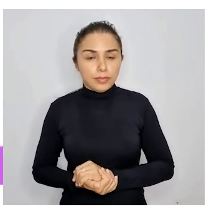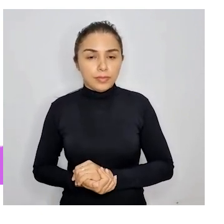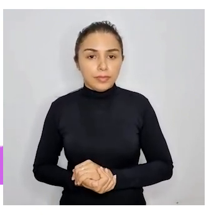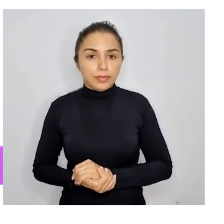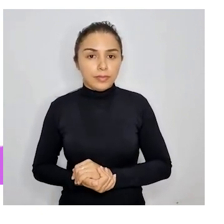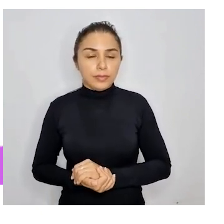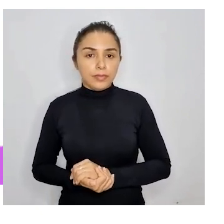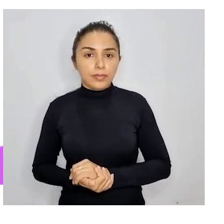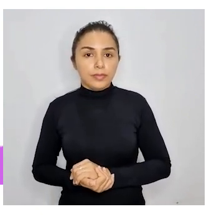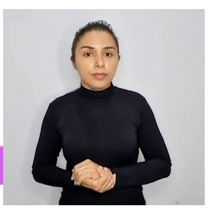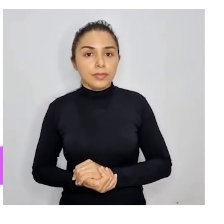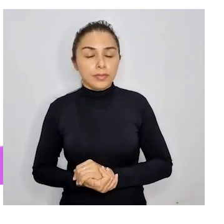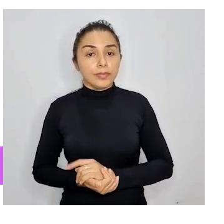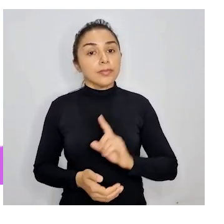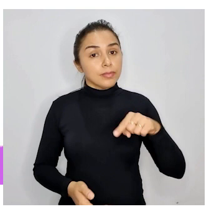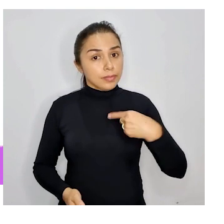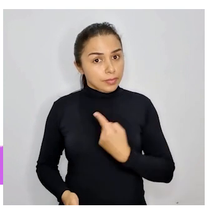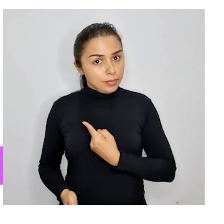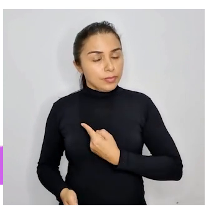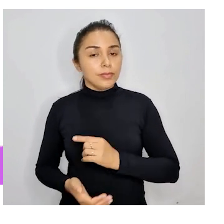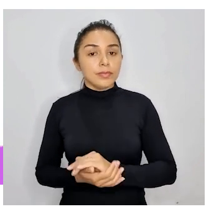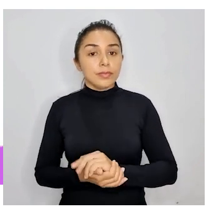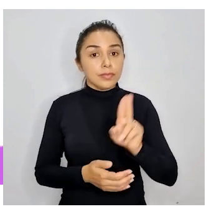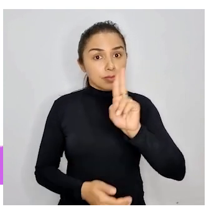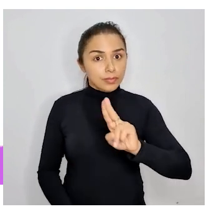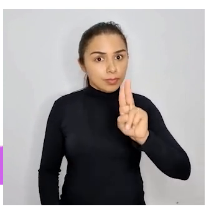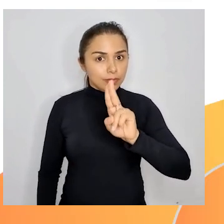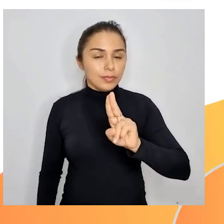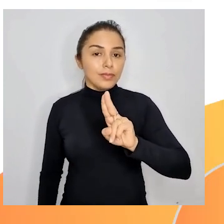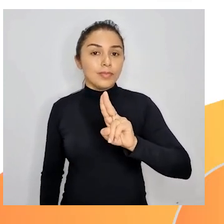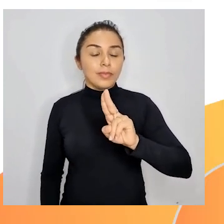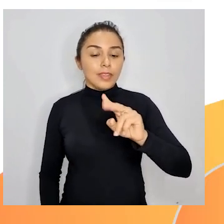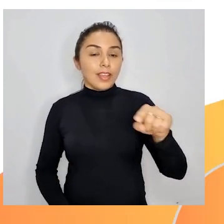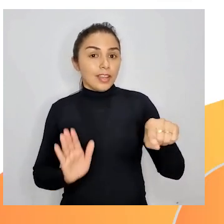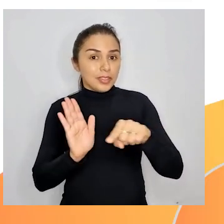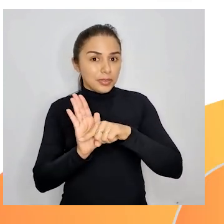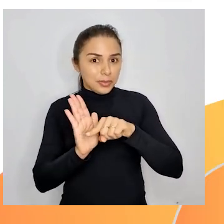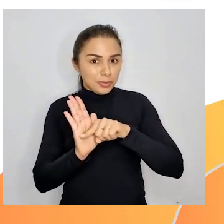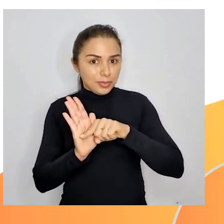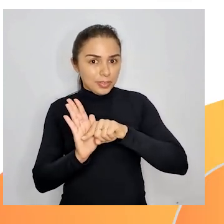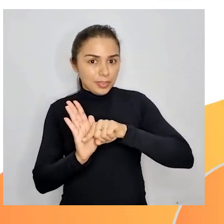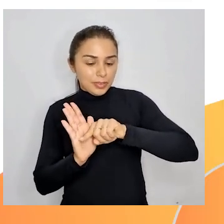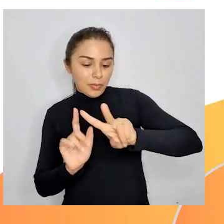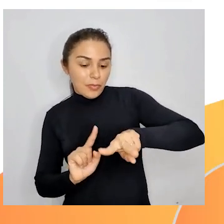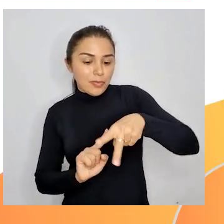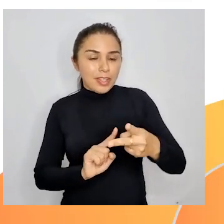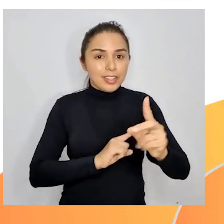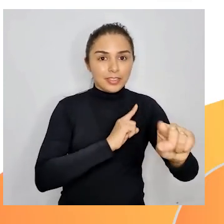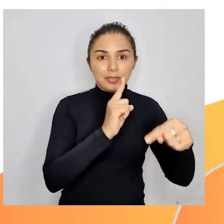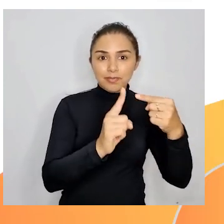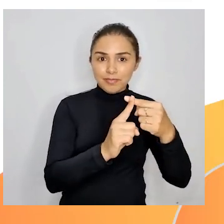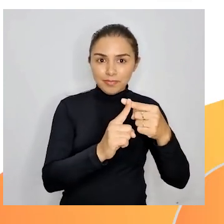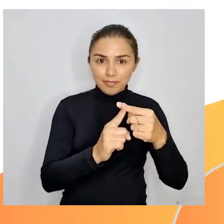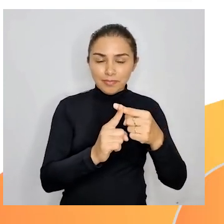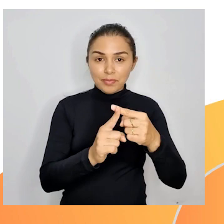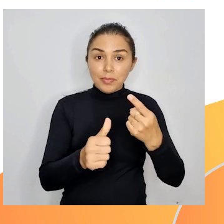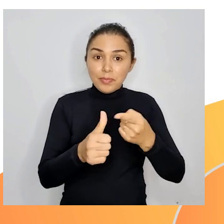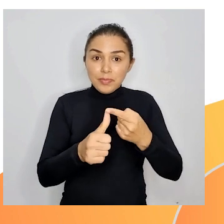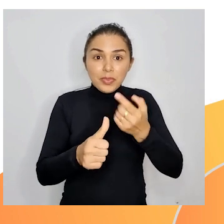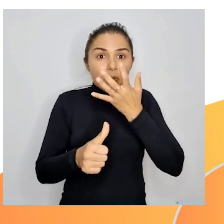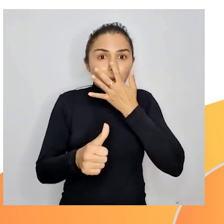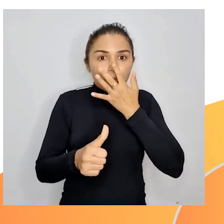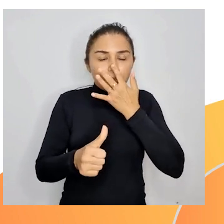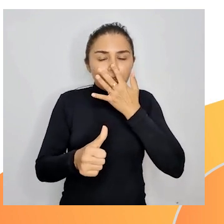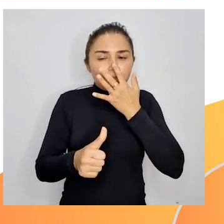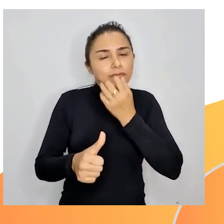com a operação inversa da subtração, que é a adição. Então, nós vamos observar bem quais são os algarismos que estão